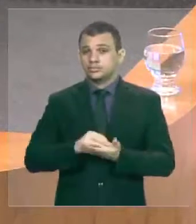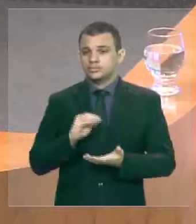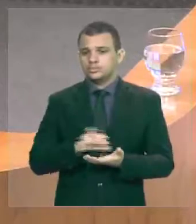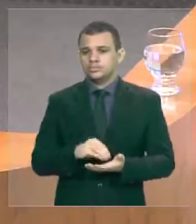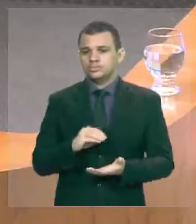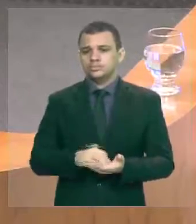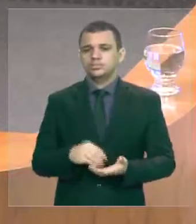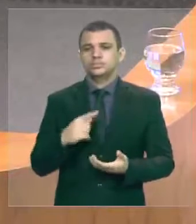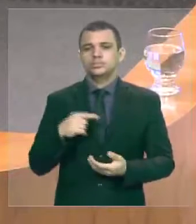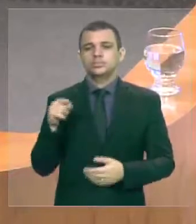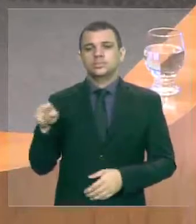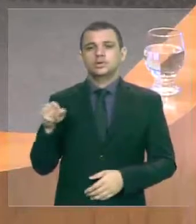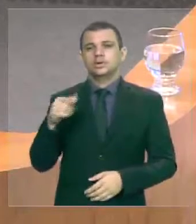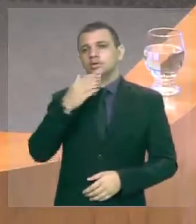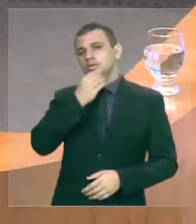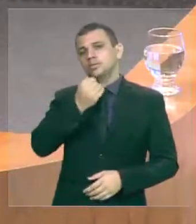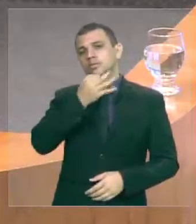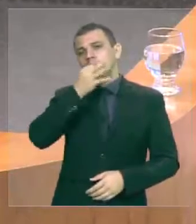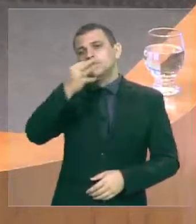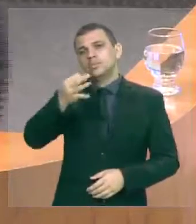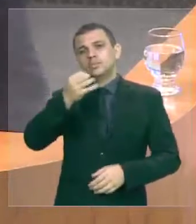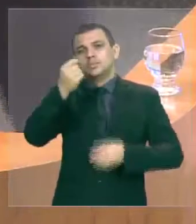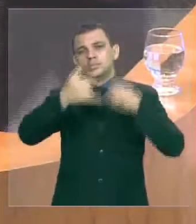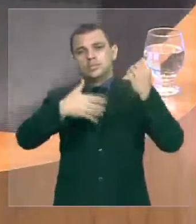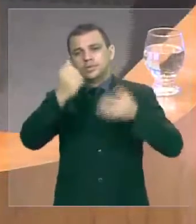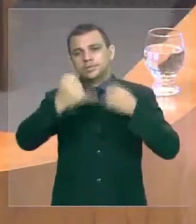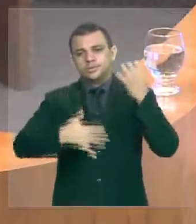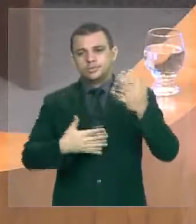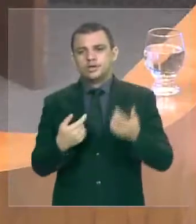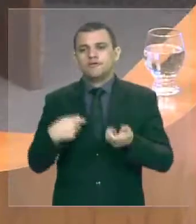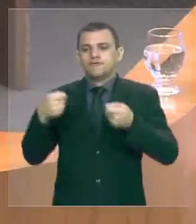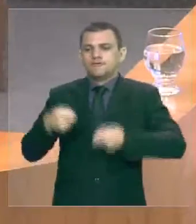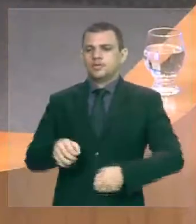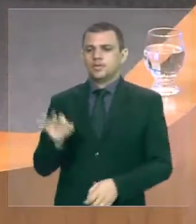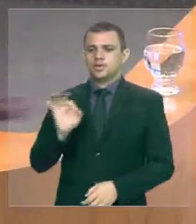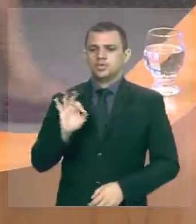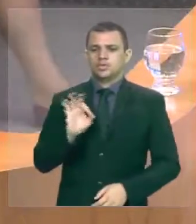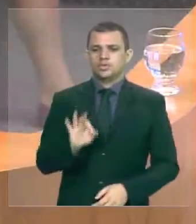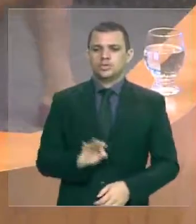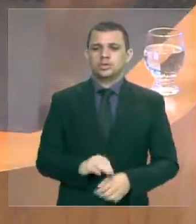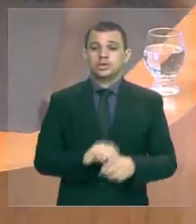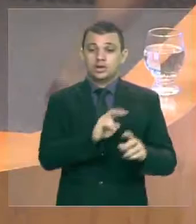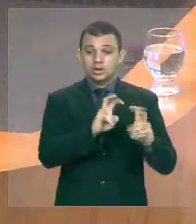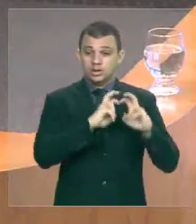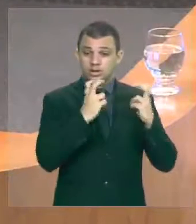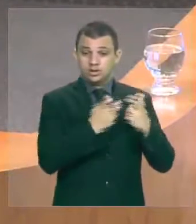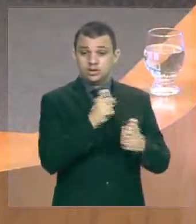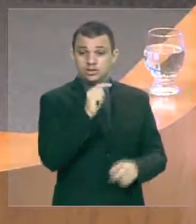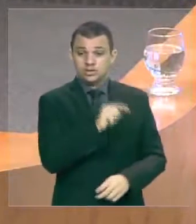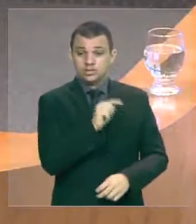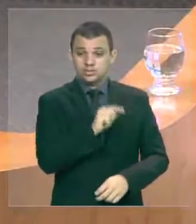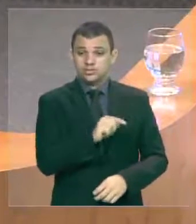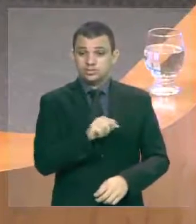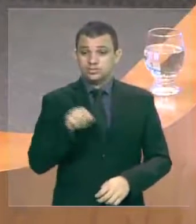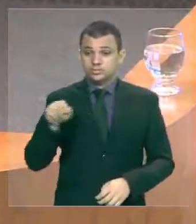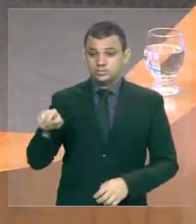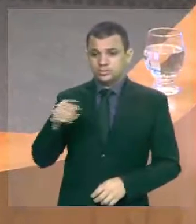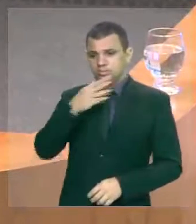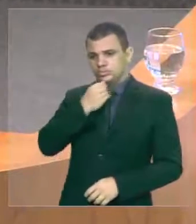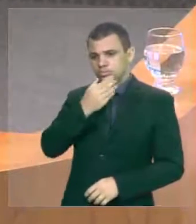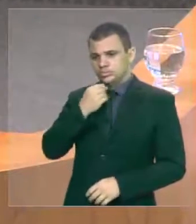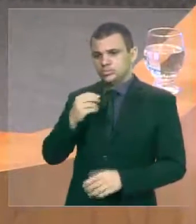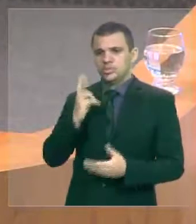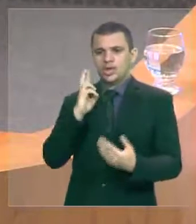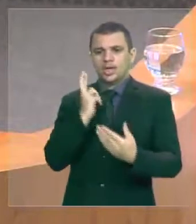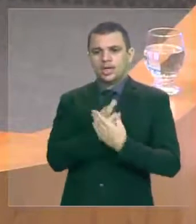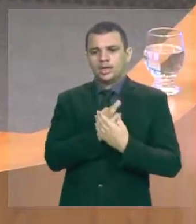dos argumentos, a comissão especial encarregada de promover a licitação rejeitou o recurso